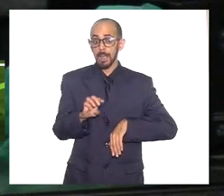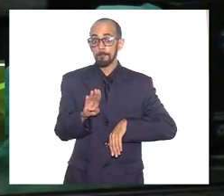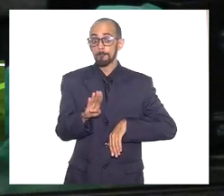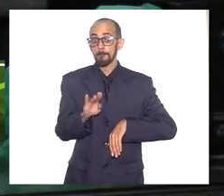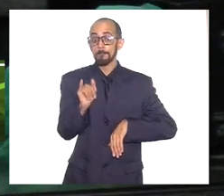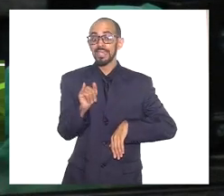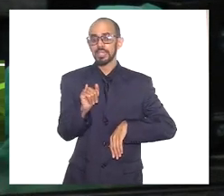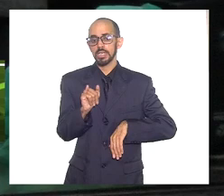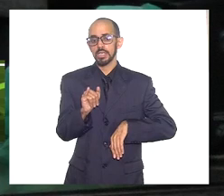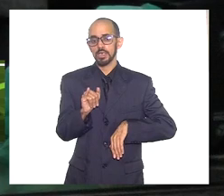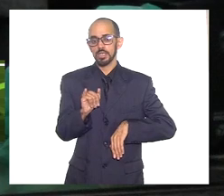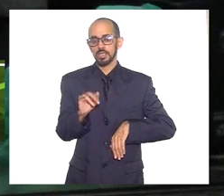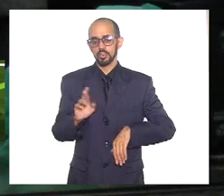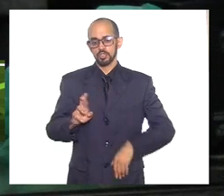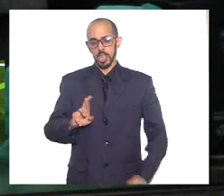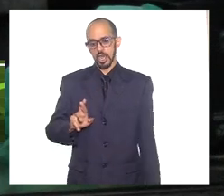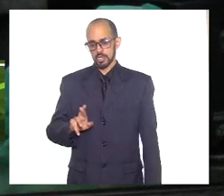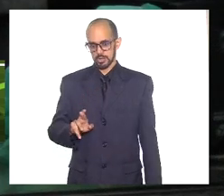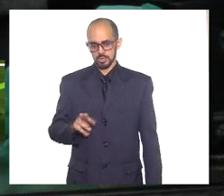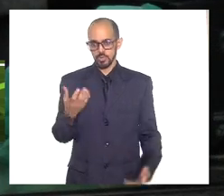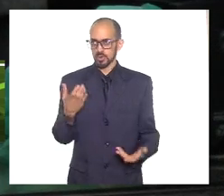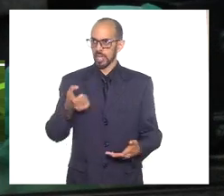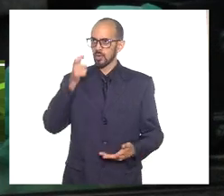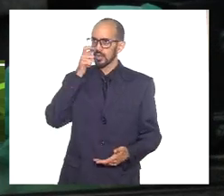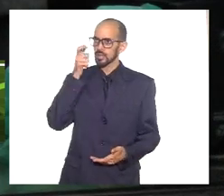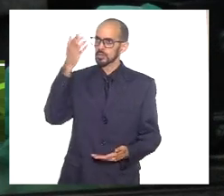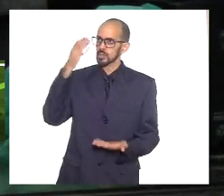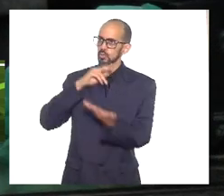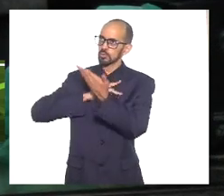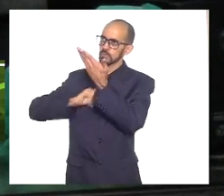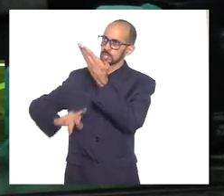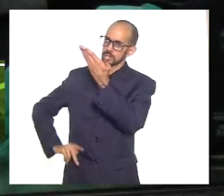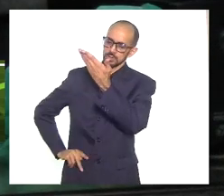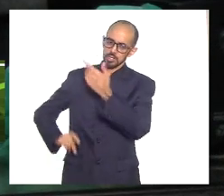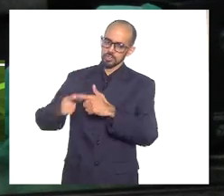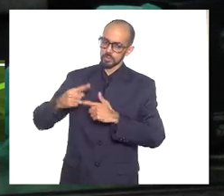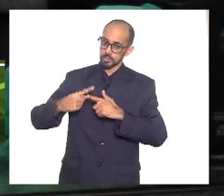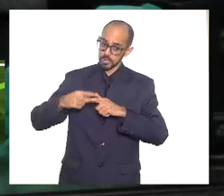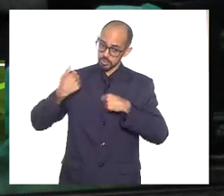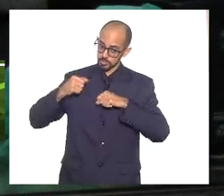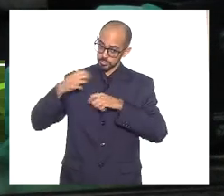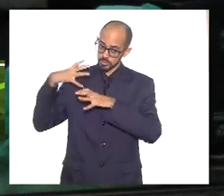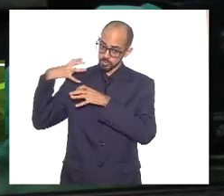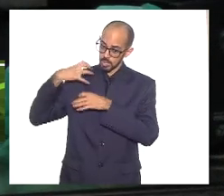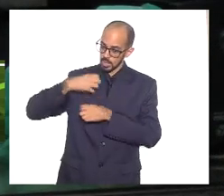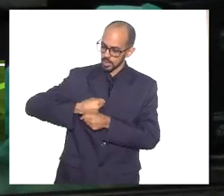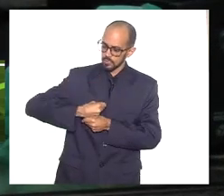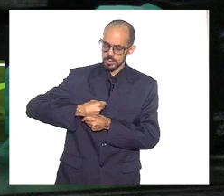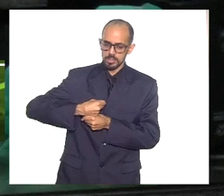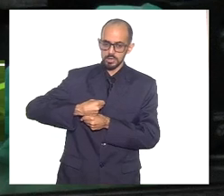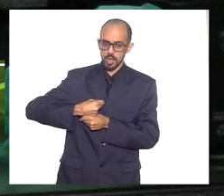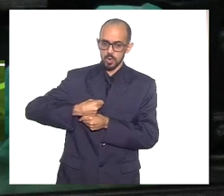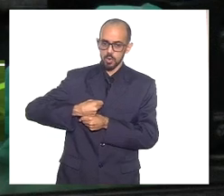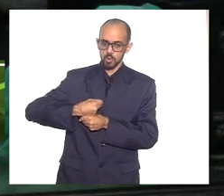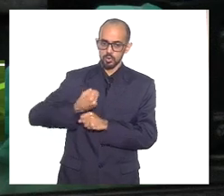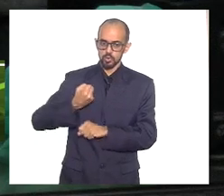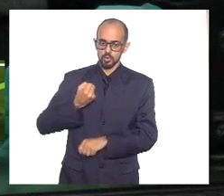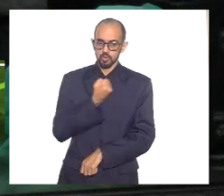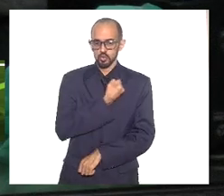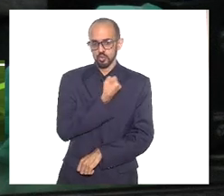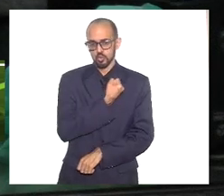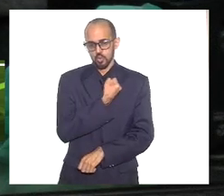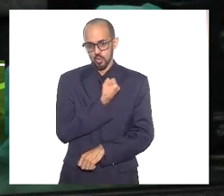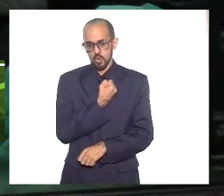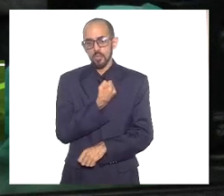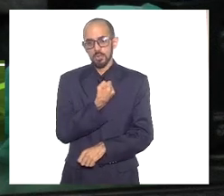Então, queria chamar a atenção aqui ao presidente, porque isso precisa de uma revisão da comissão. Não é questão de emenda, não, para ter